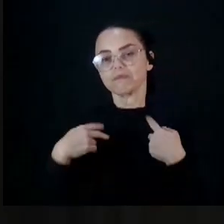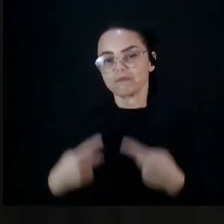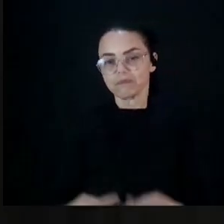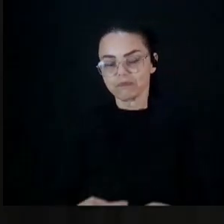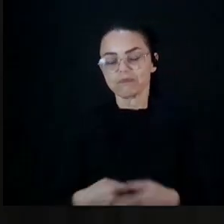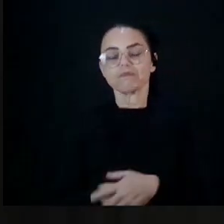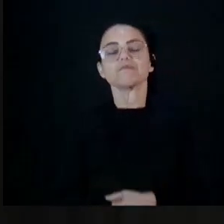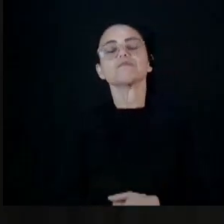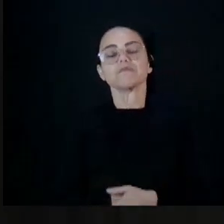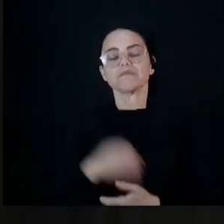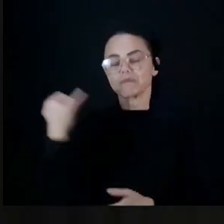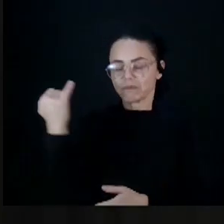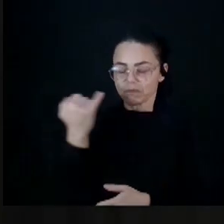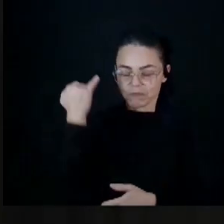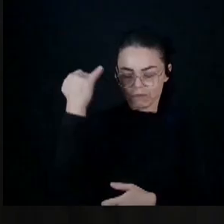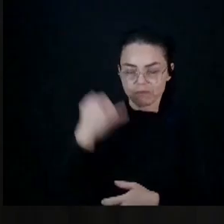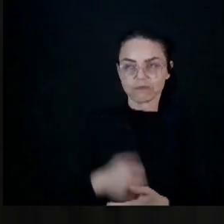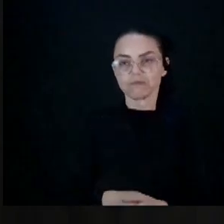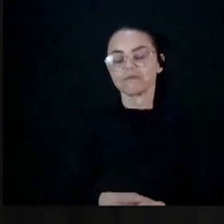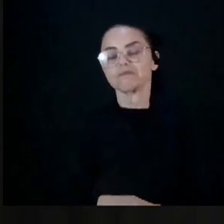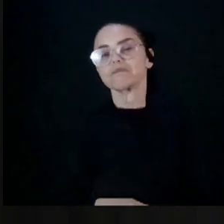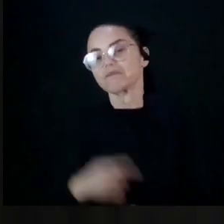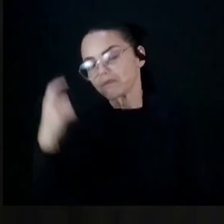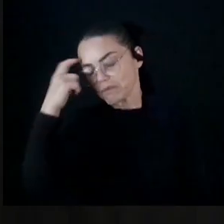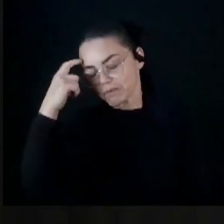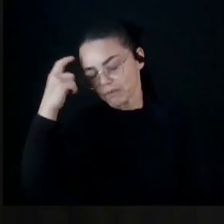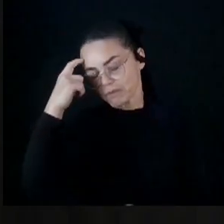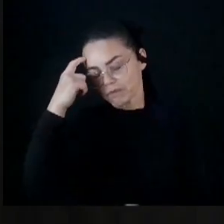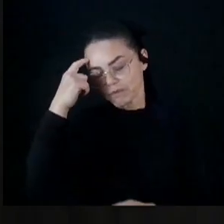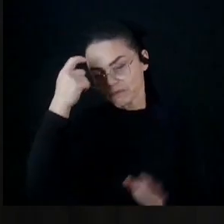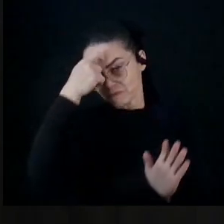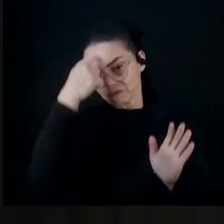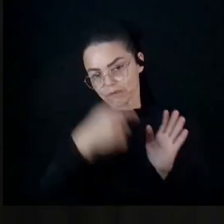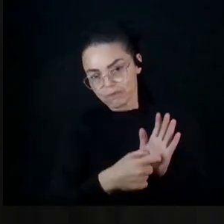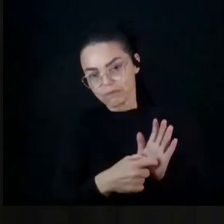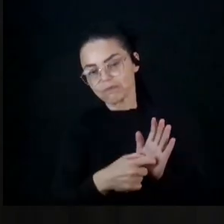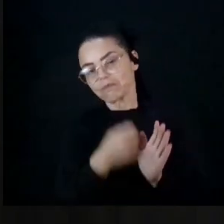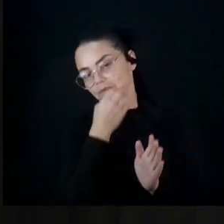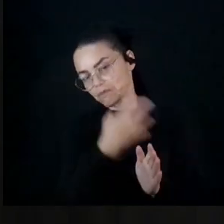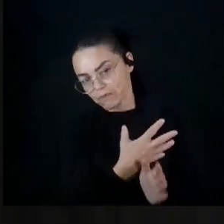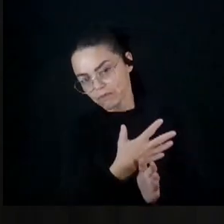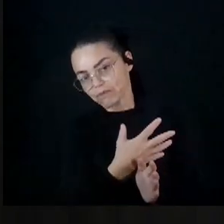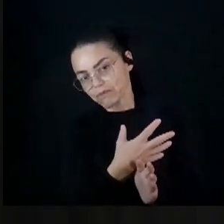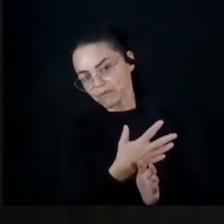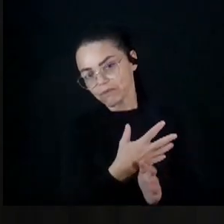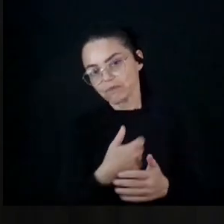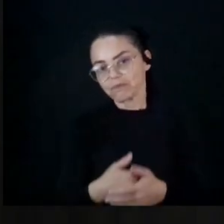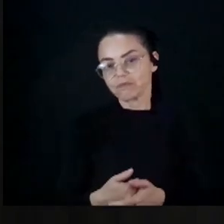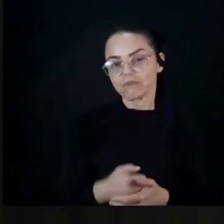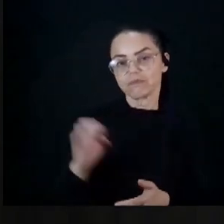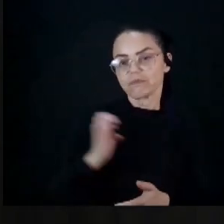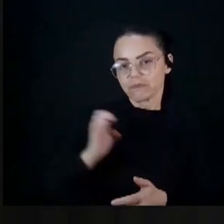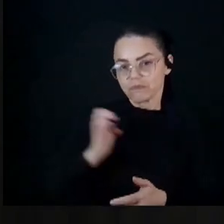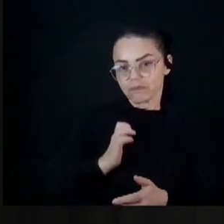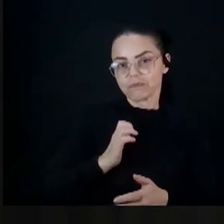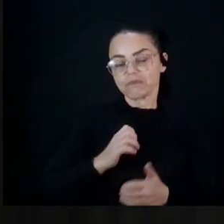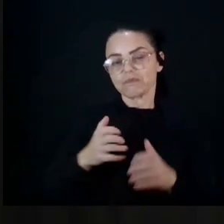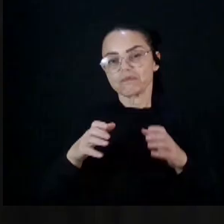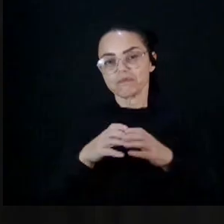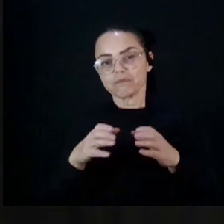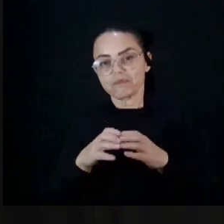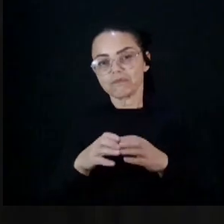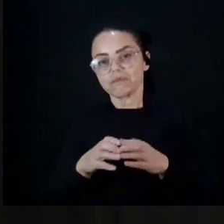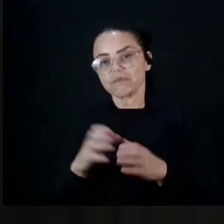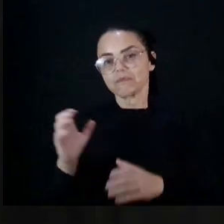questão interessante. Muita gente pensa na IA como uma vantagem para as seleções mais ricas. Mas, pelo que a gente viu, a